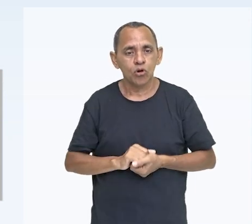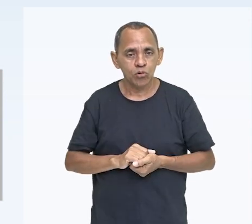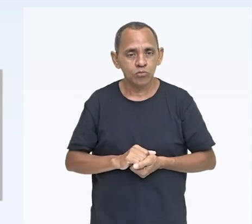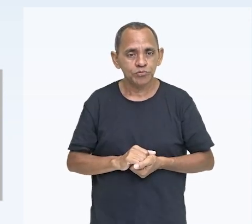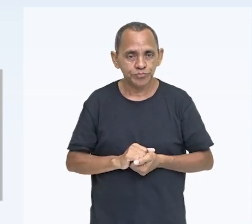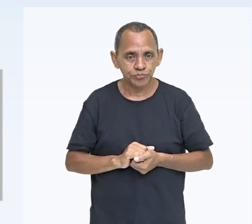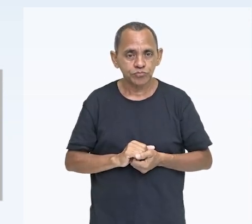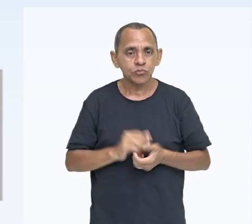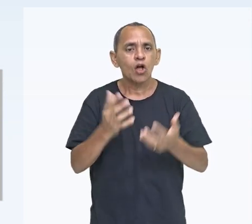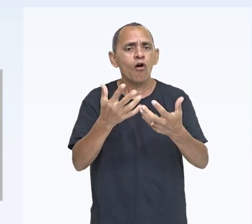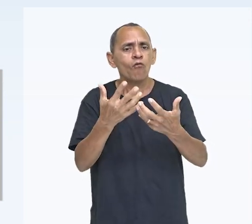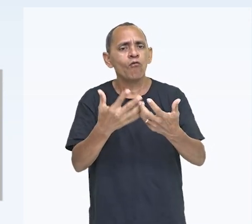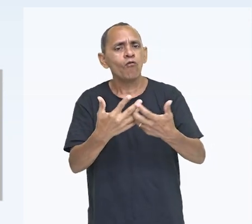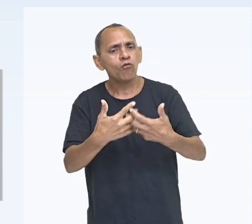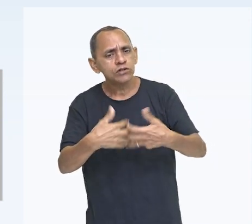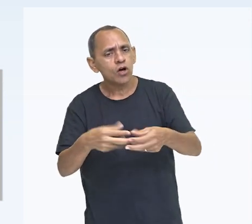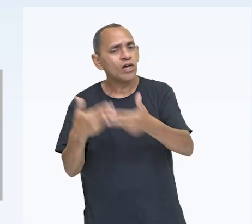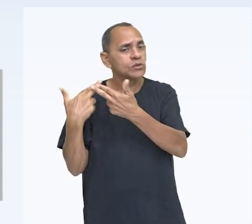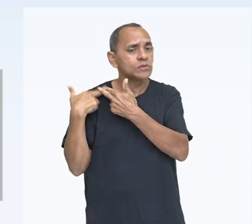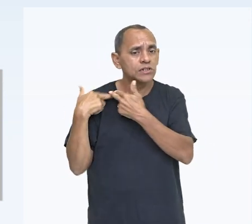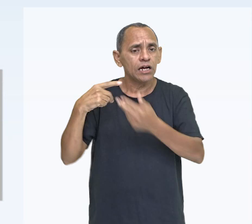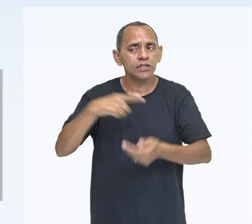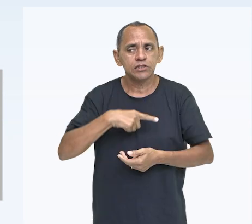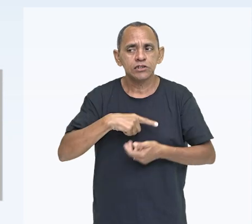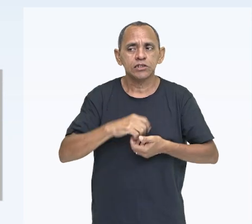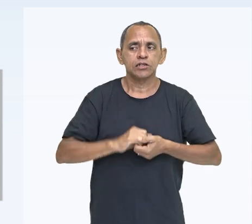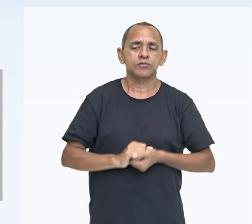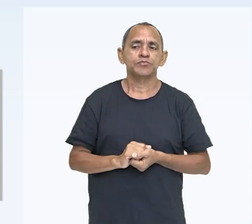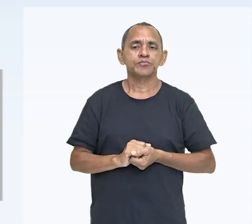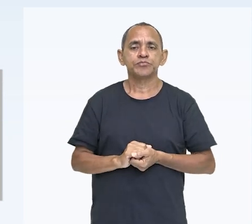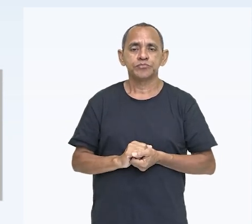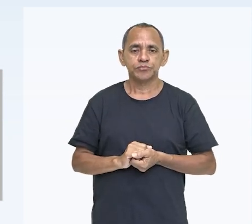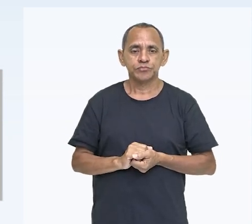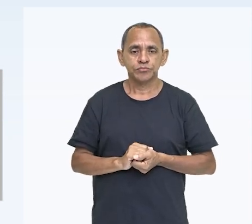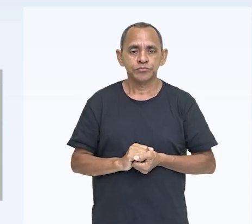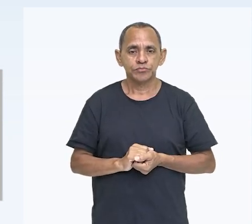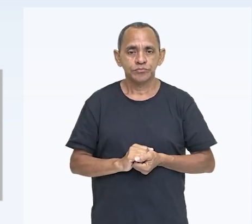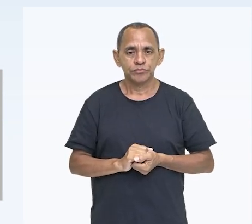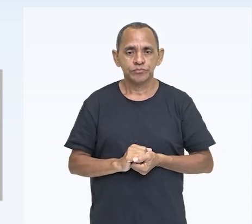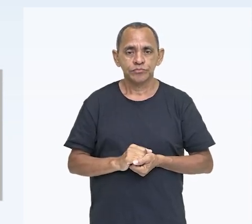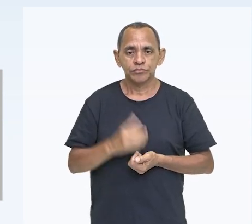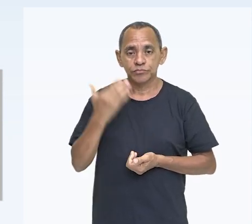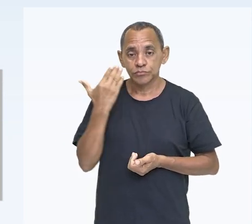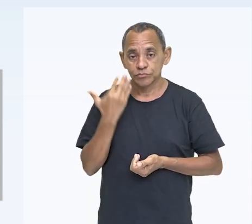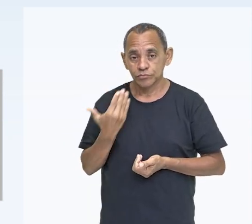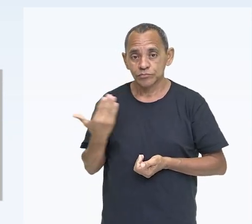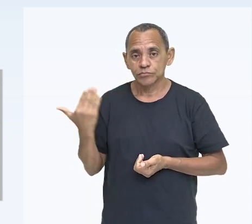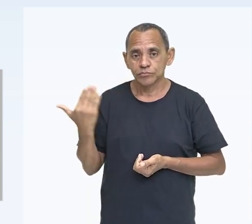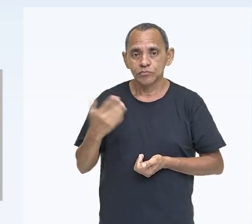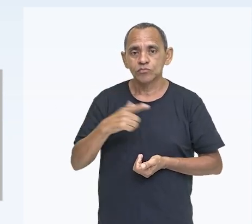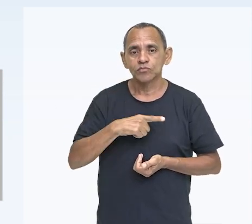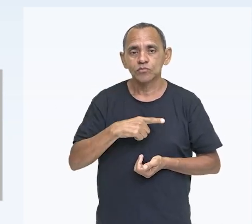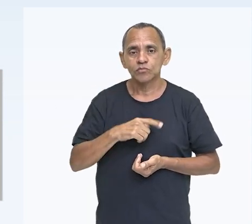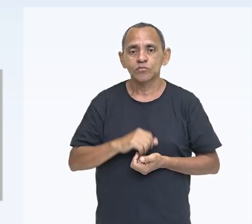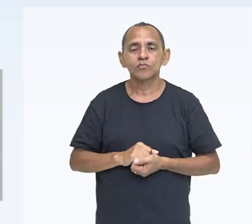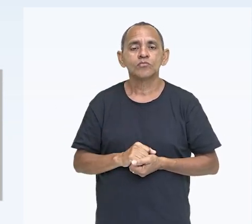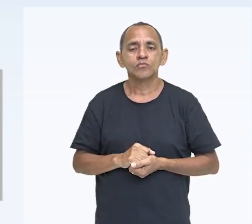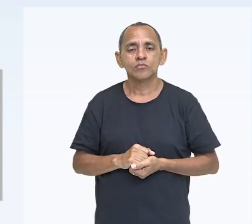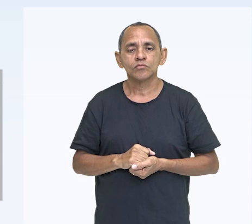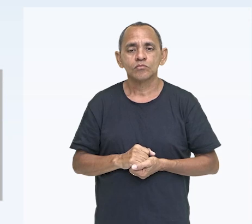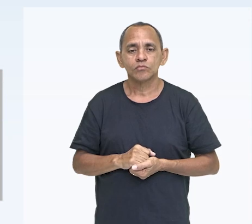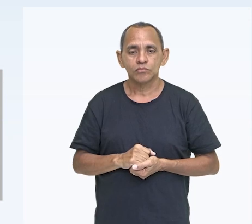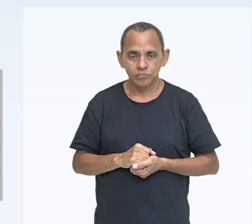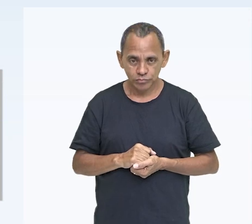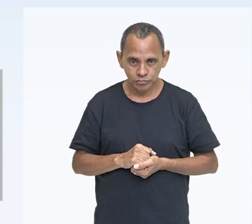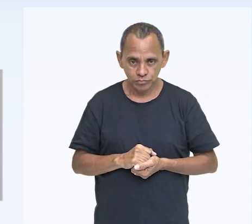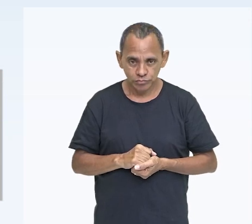governo e depende da maioria parlamentar para governar. Vejam lá, nós temos aqui, né, um quadro que